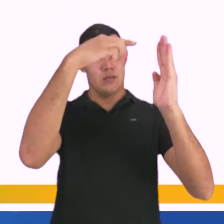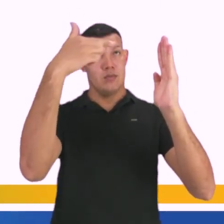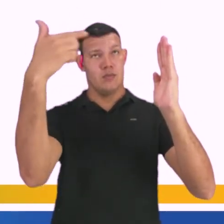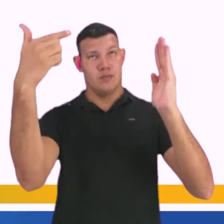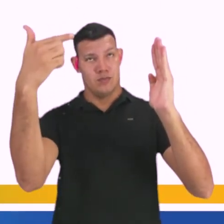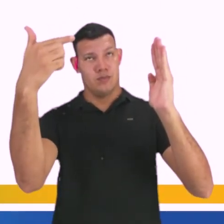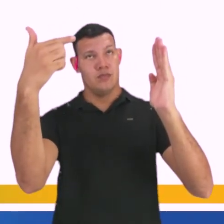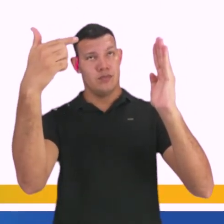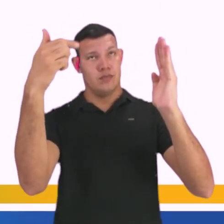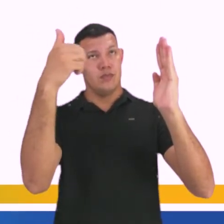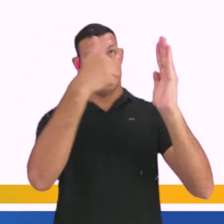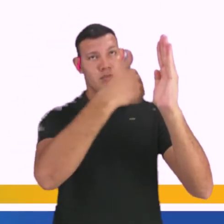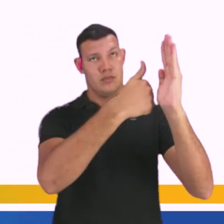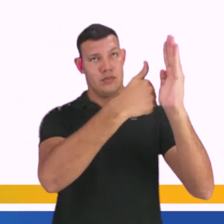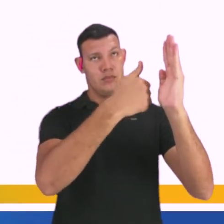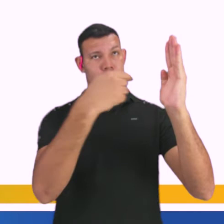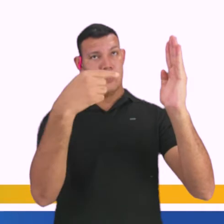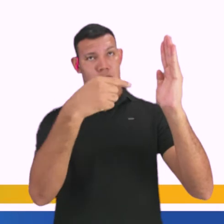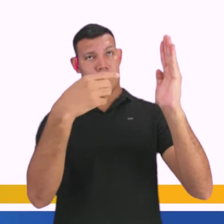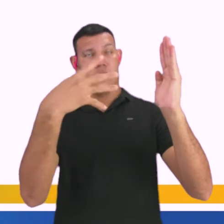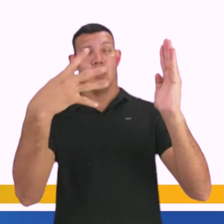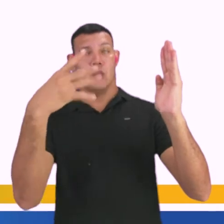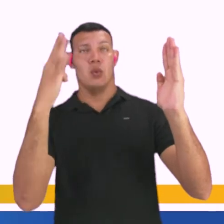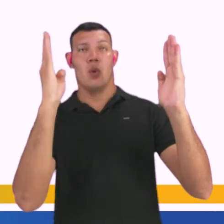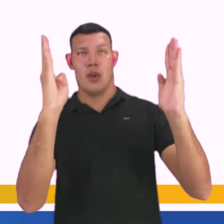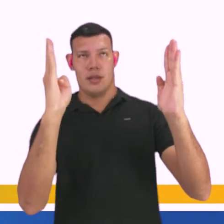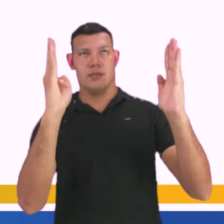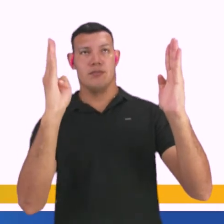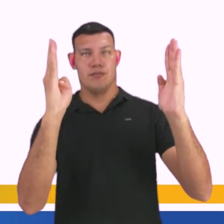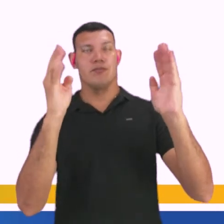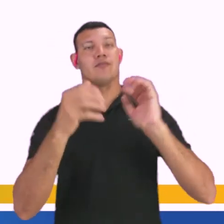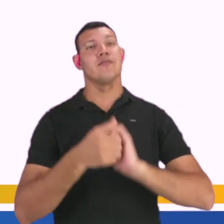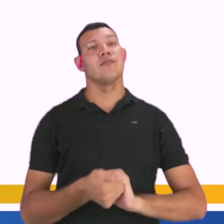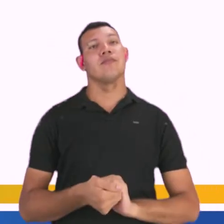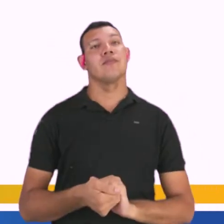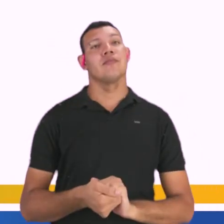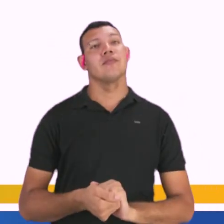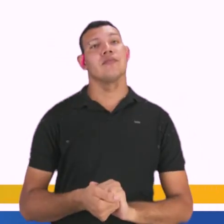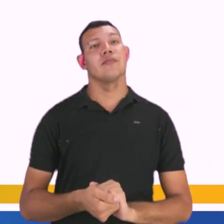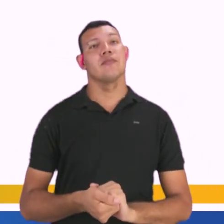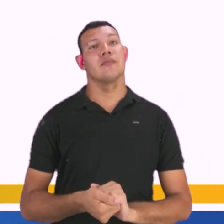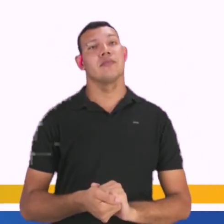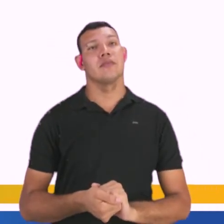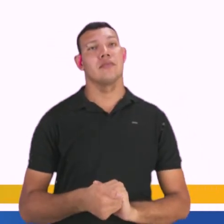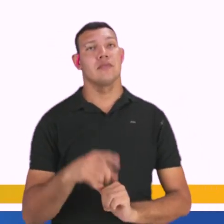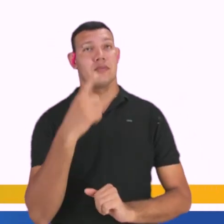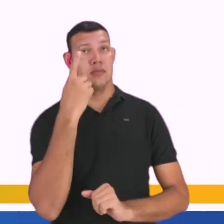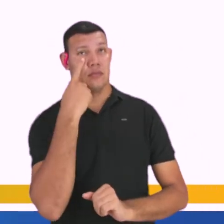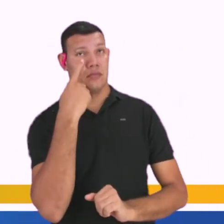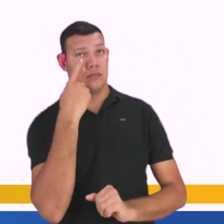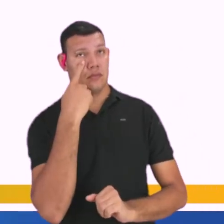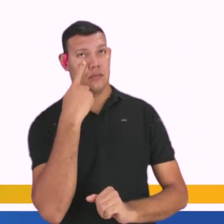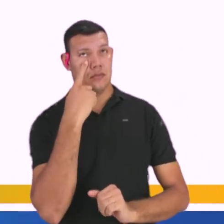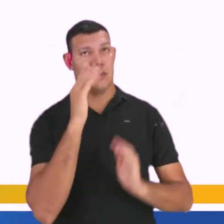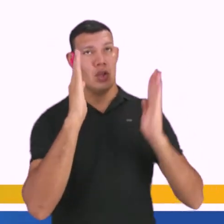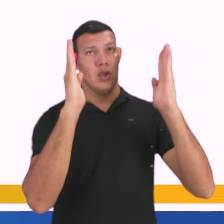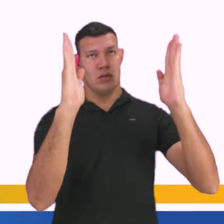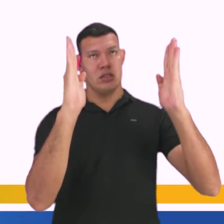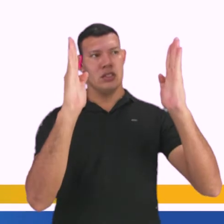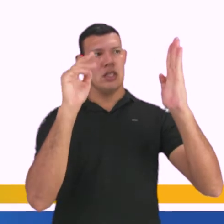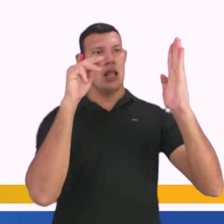nós vamos ter o MX e eu vou retirar só o mo2 né d2y